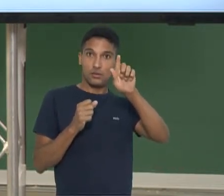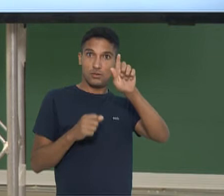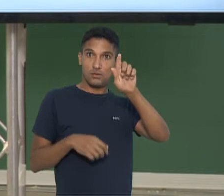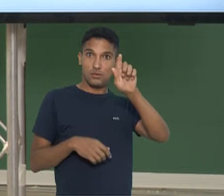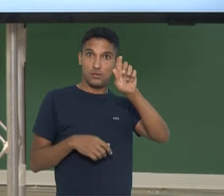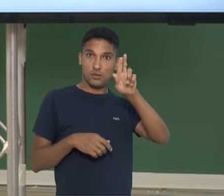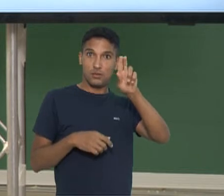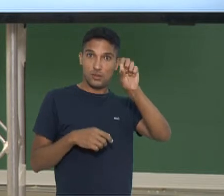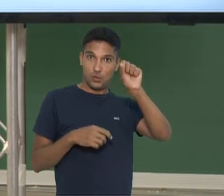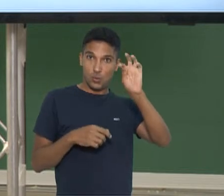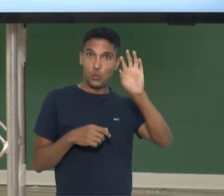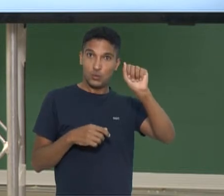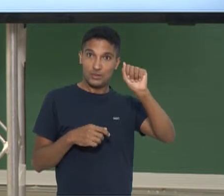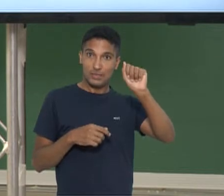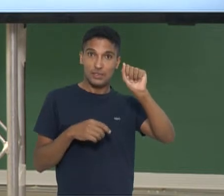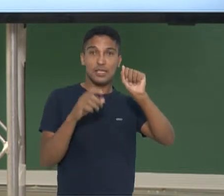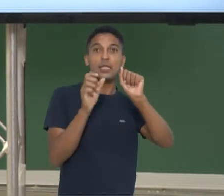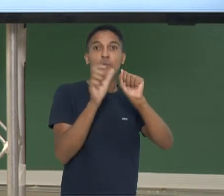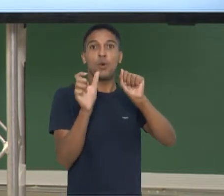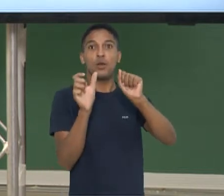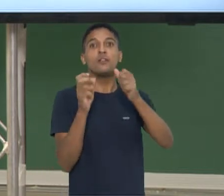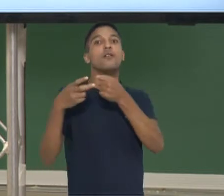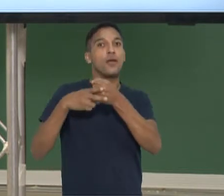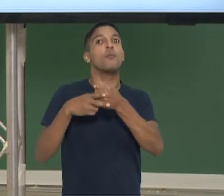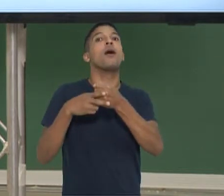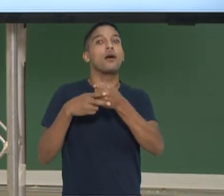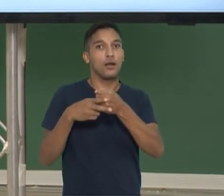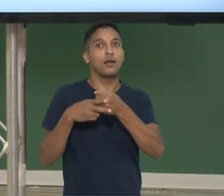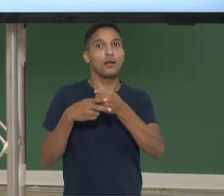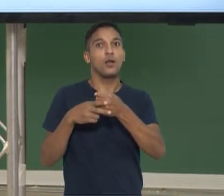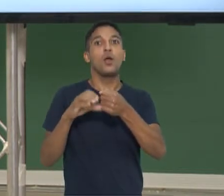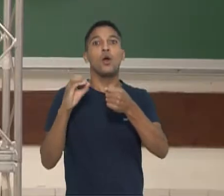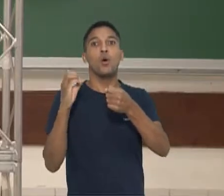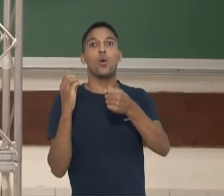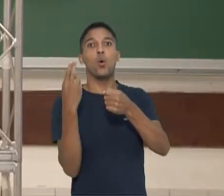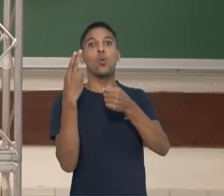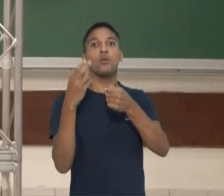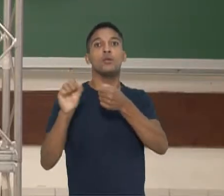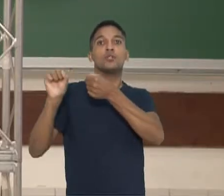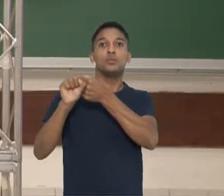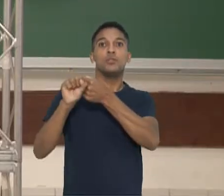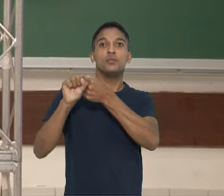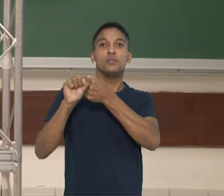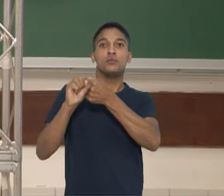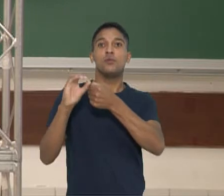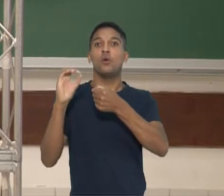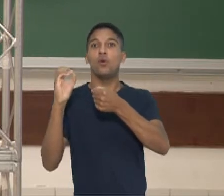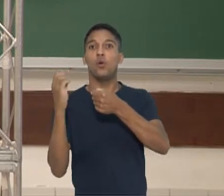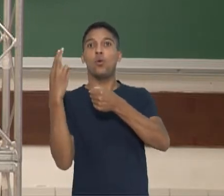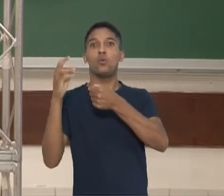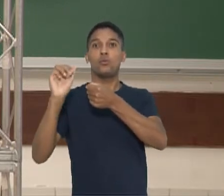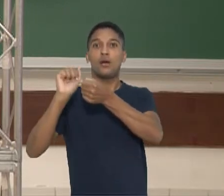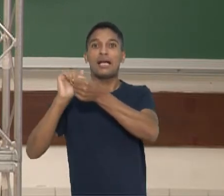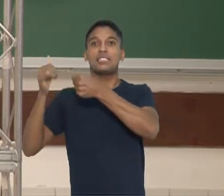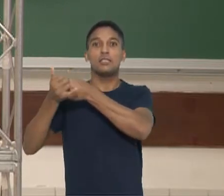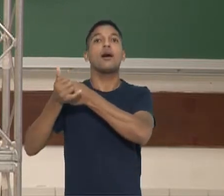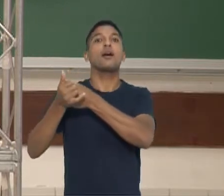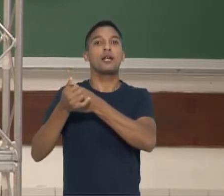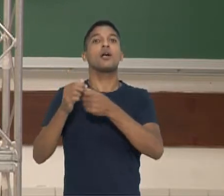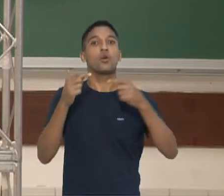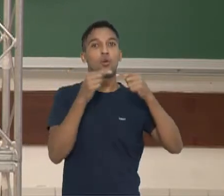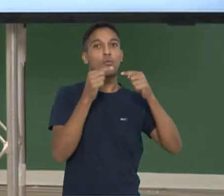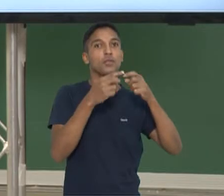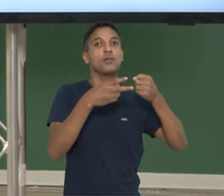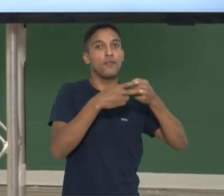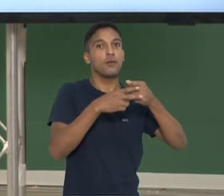ou um substantivo. Beleza? A ver, então, mira esta pantalla. Olha essa tela aí.